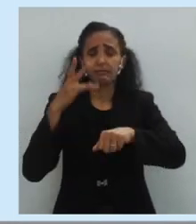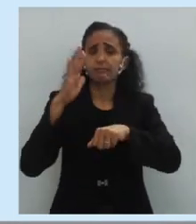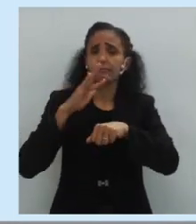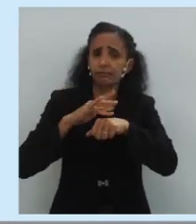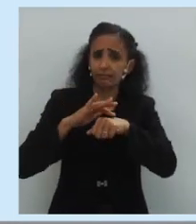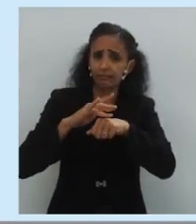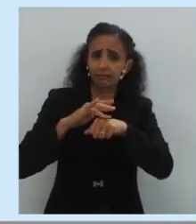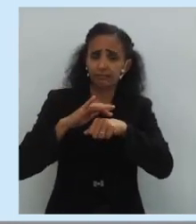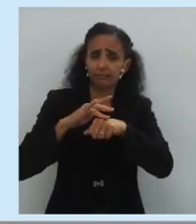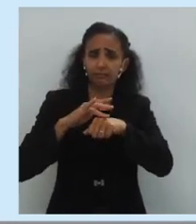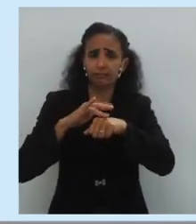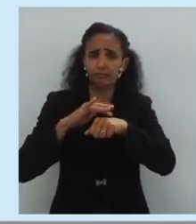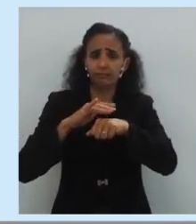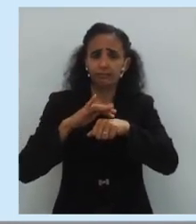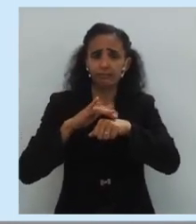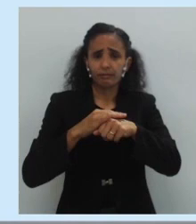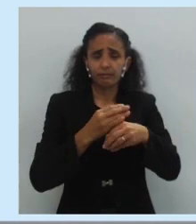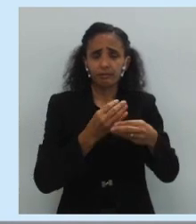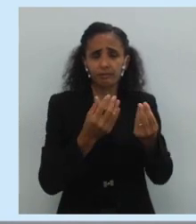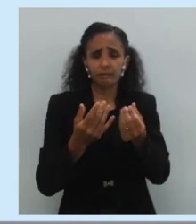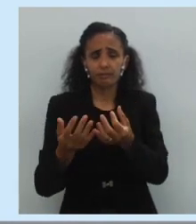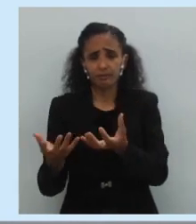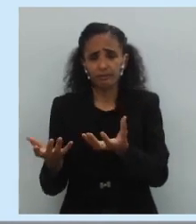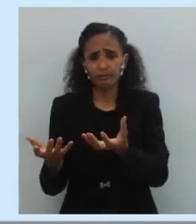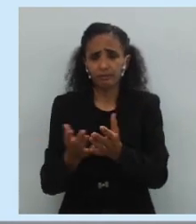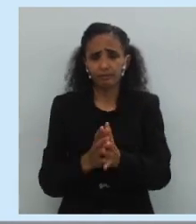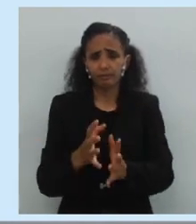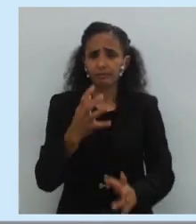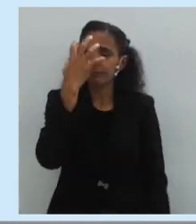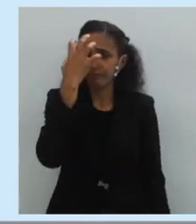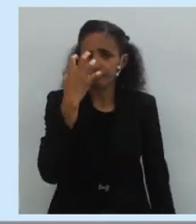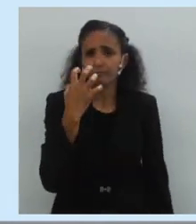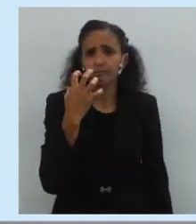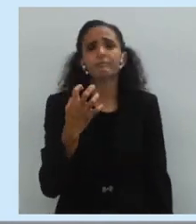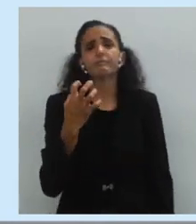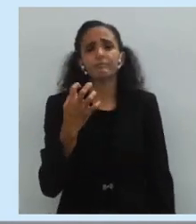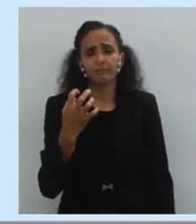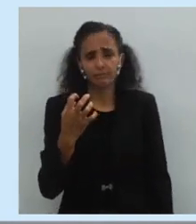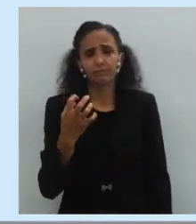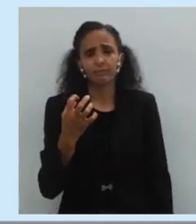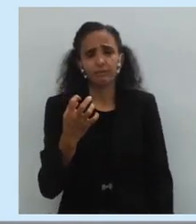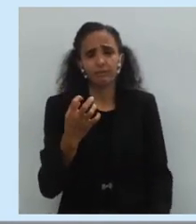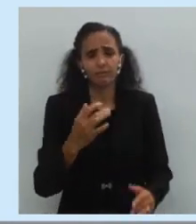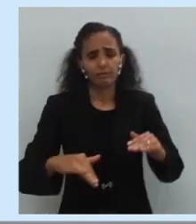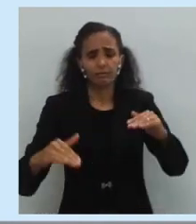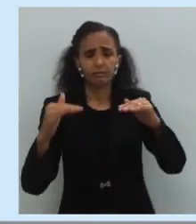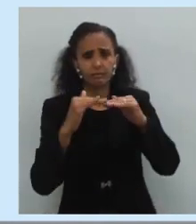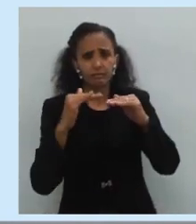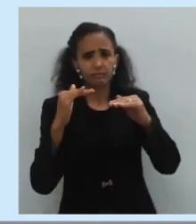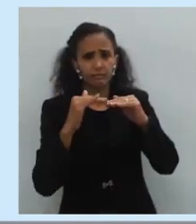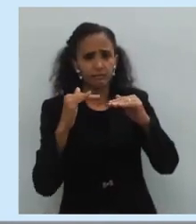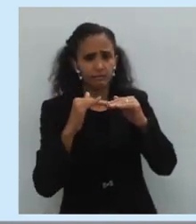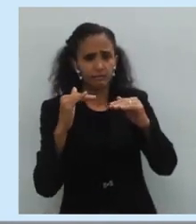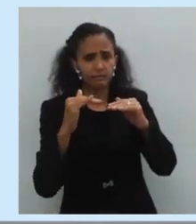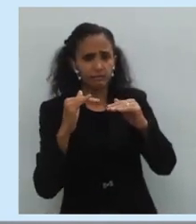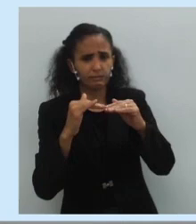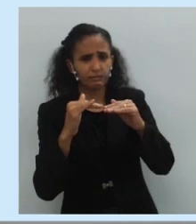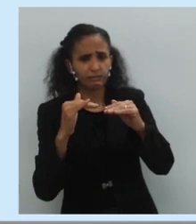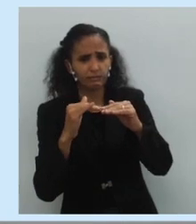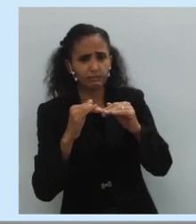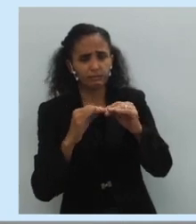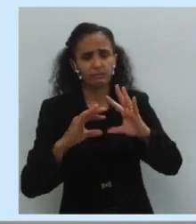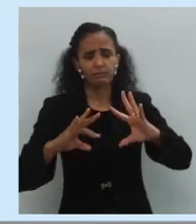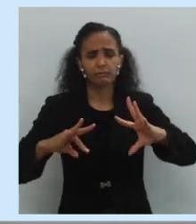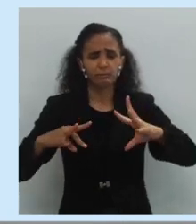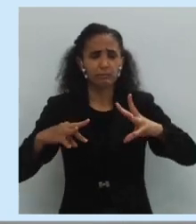pelo menos uma doença, né? Uma doença como complicação bem séria ou um número aí de contagem